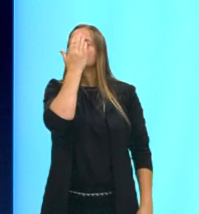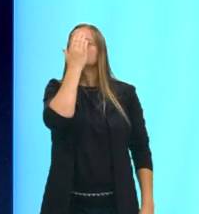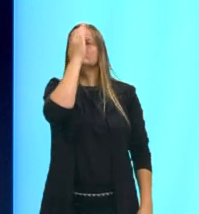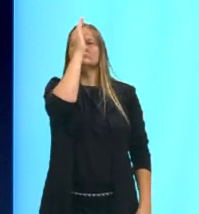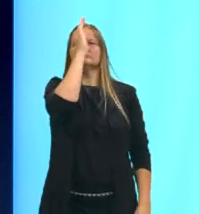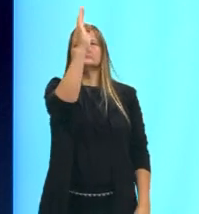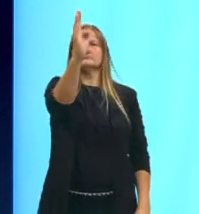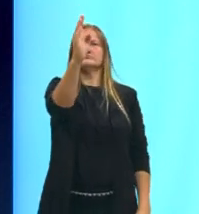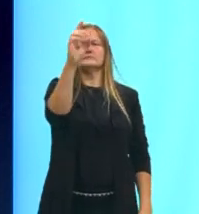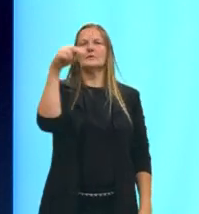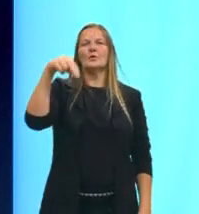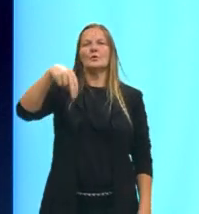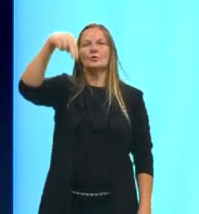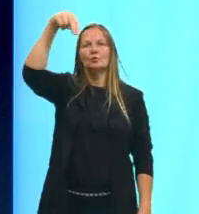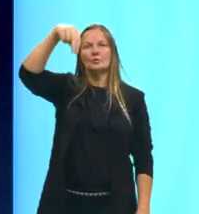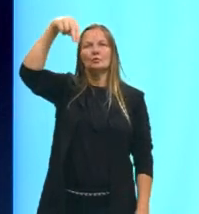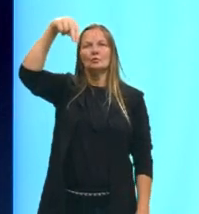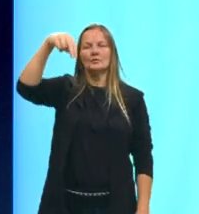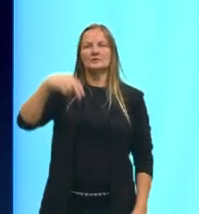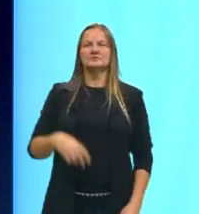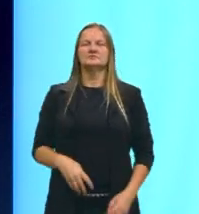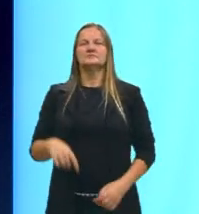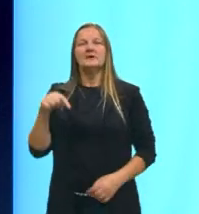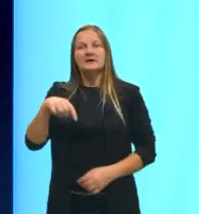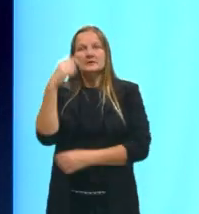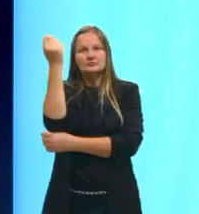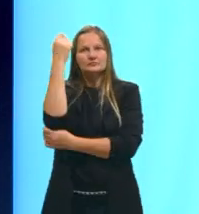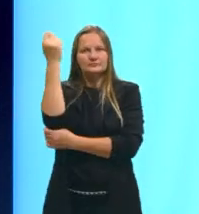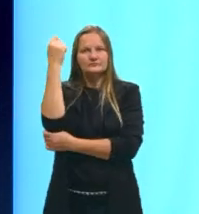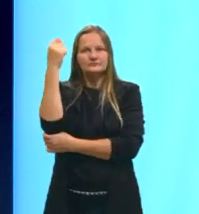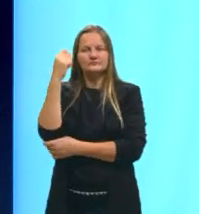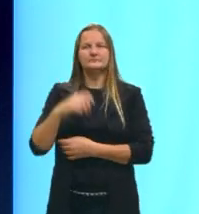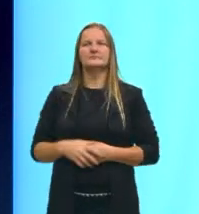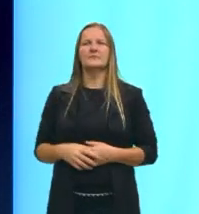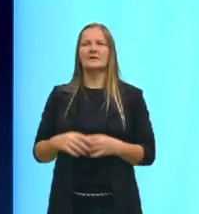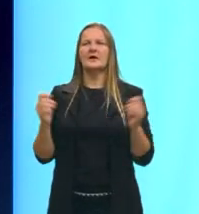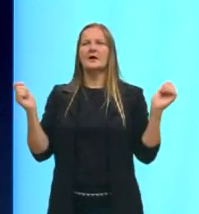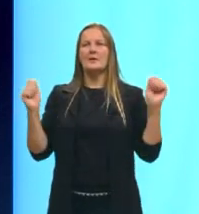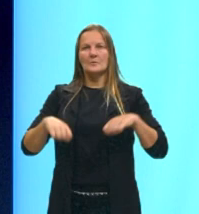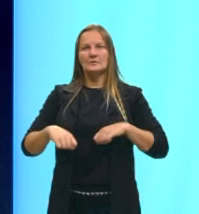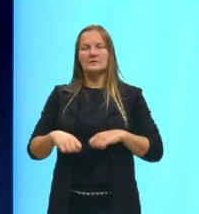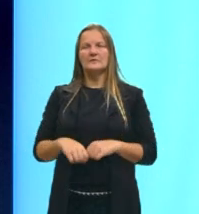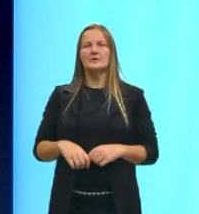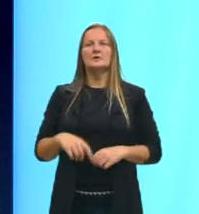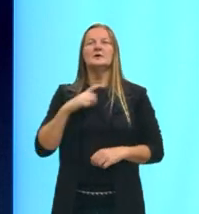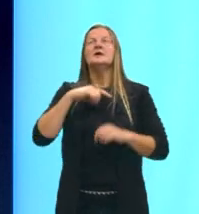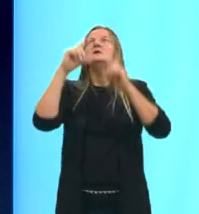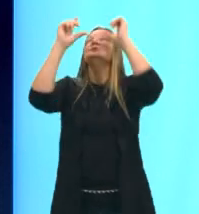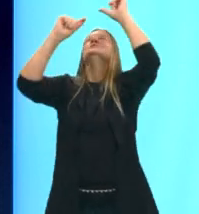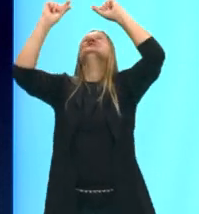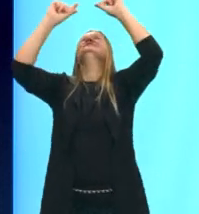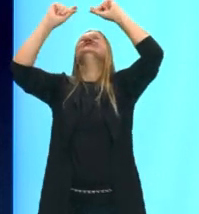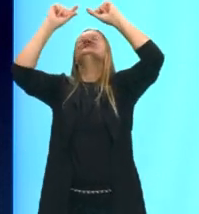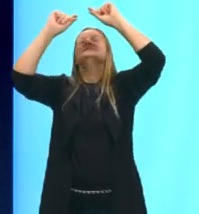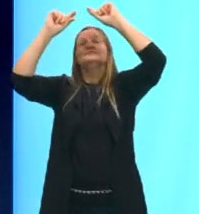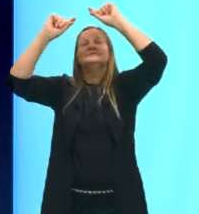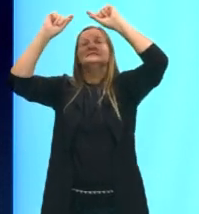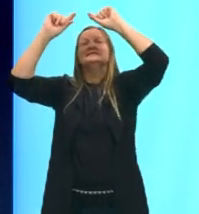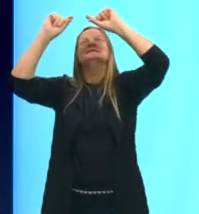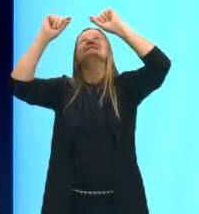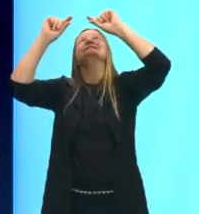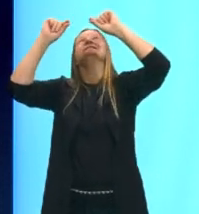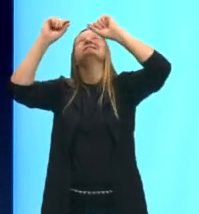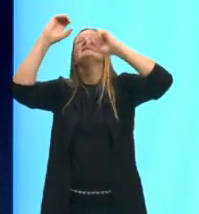90 graus é um Norte tá e aqui no Sul por exemplo a gente pode utilizar o Cruzeiro do Sul né como orientação